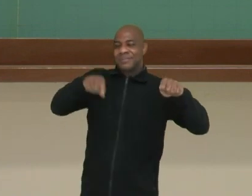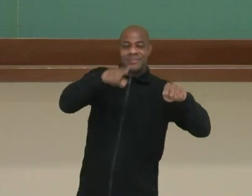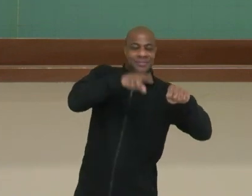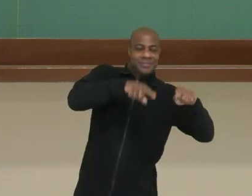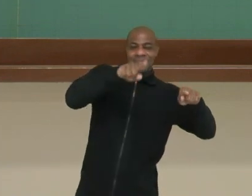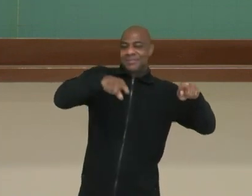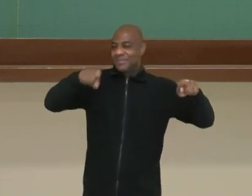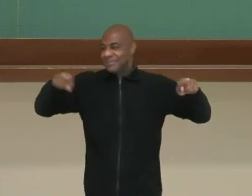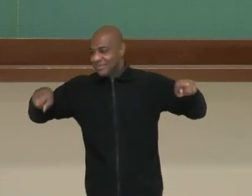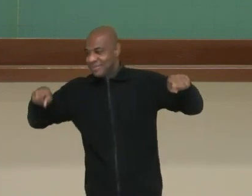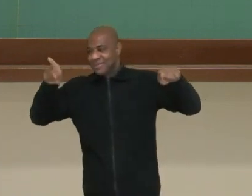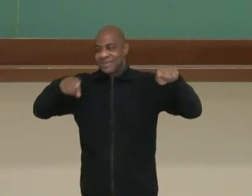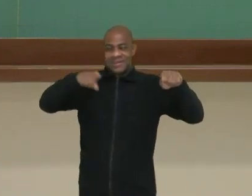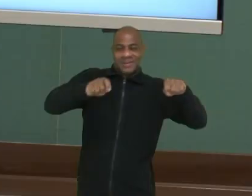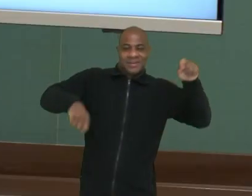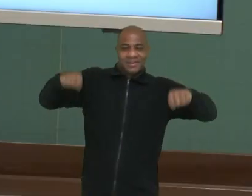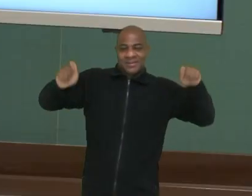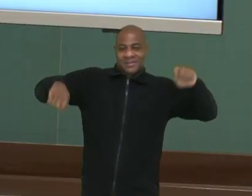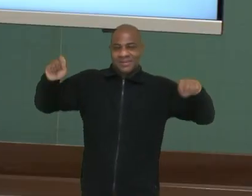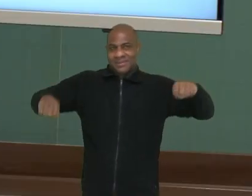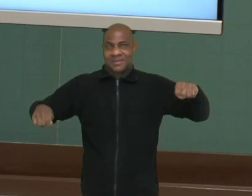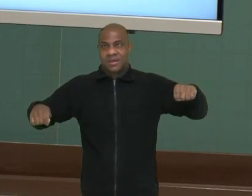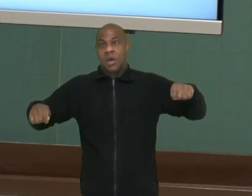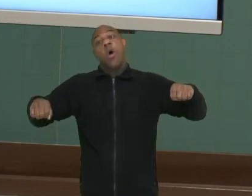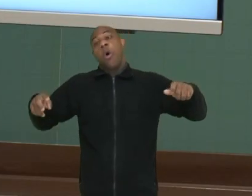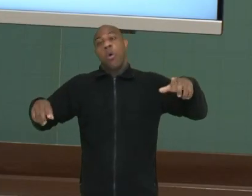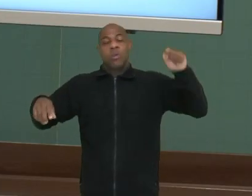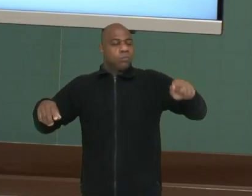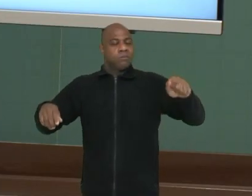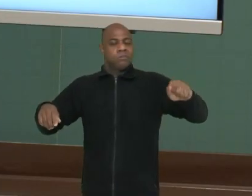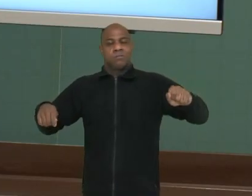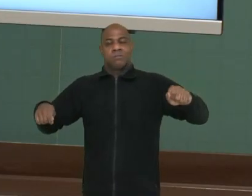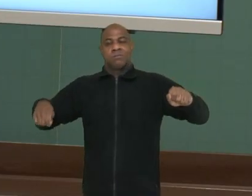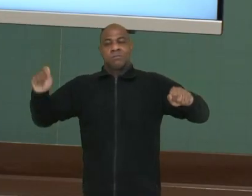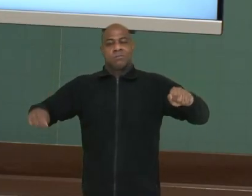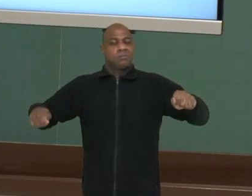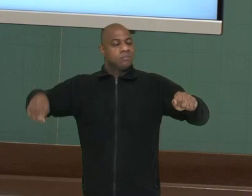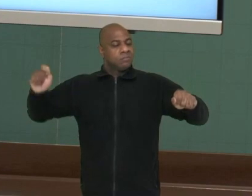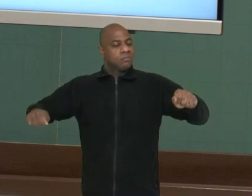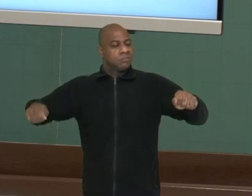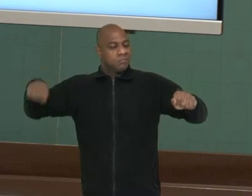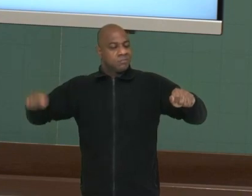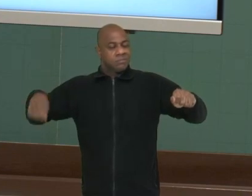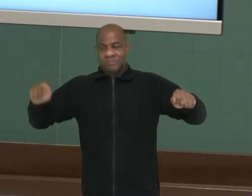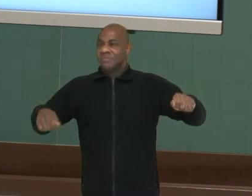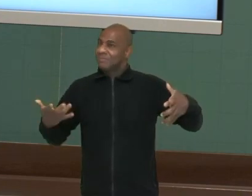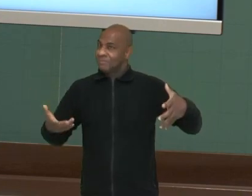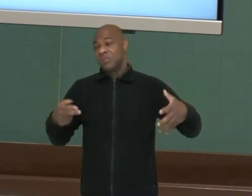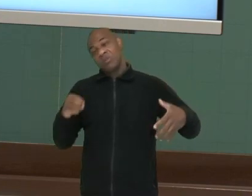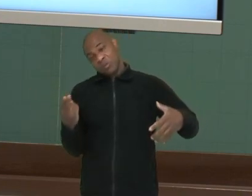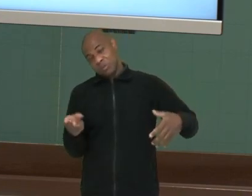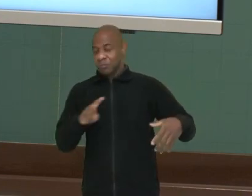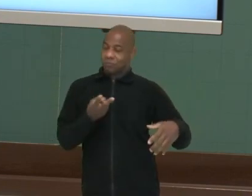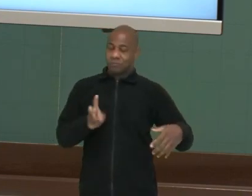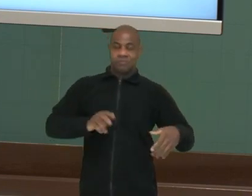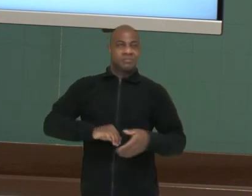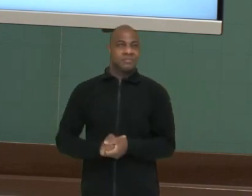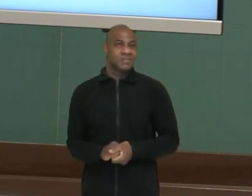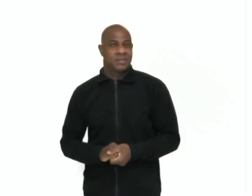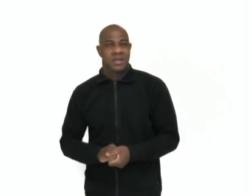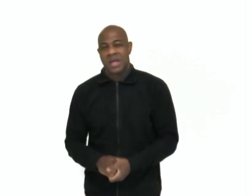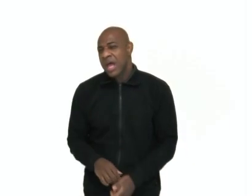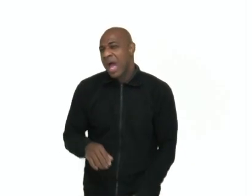também. Se você pegou essa parte, vamos lá então, vamos falar um pouquinho das ondas eletromagnéticas. Pessoal, uma